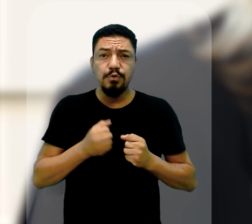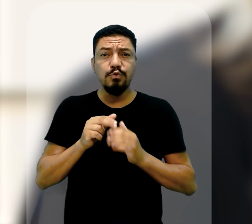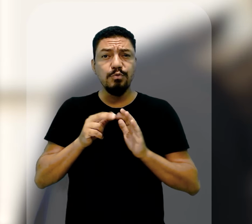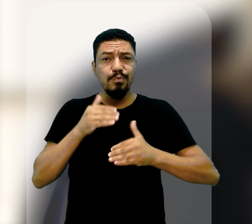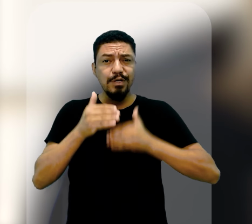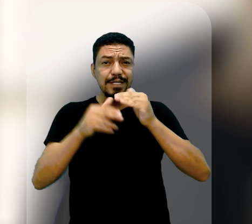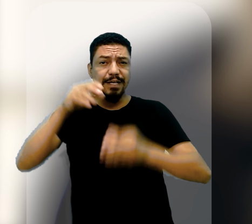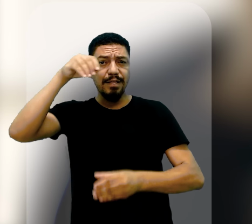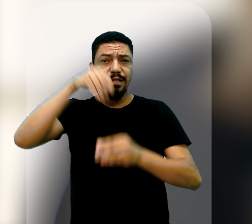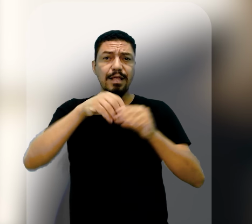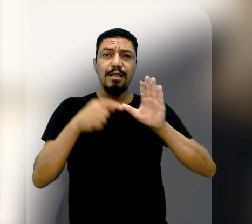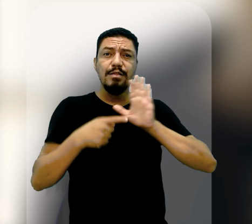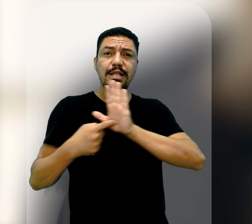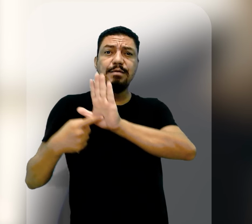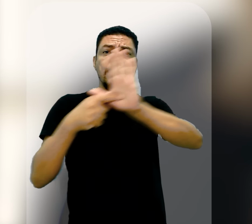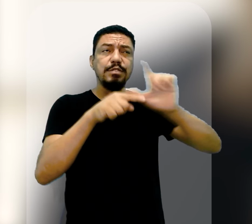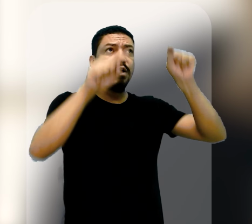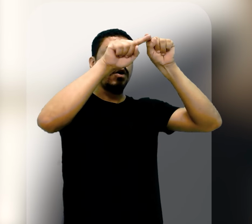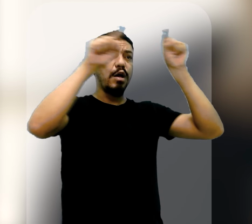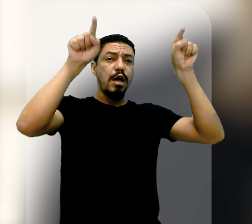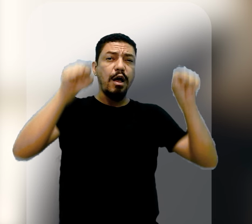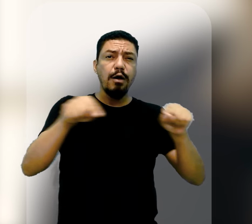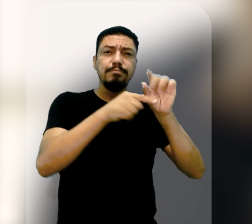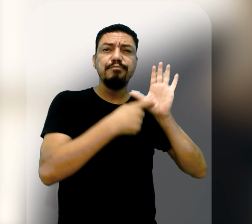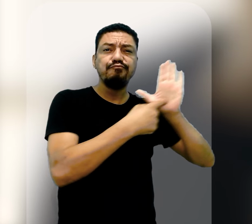exposições, mas no livro é mais